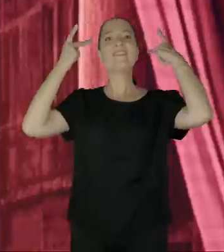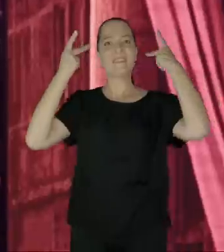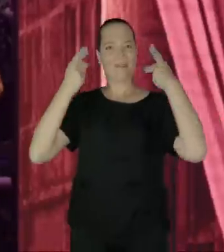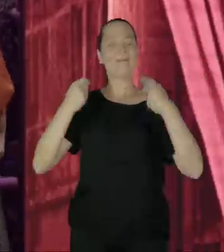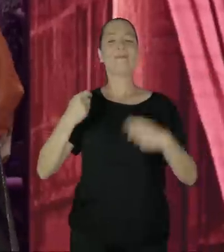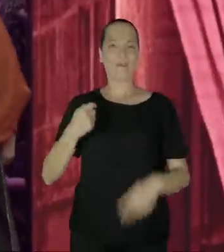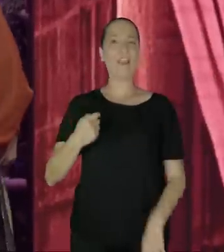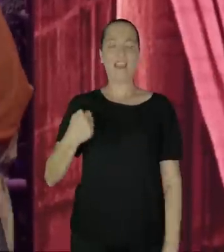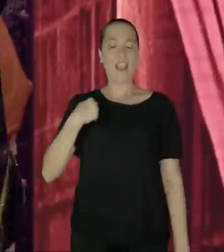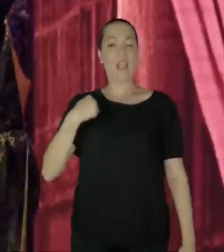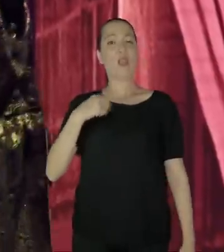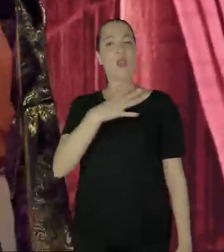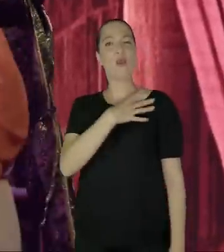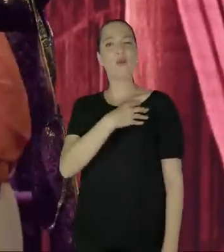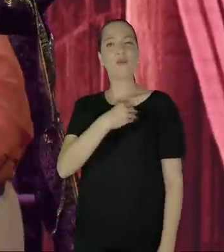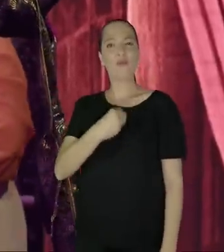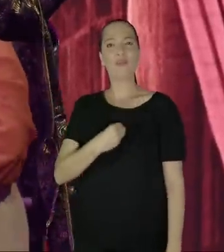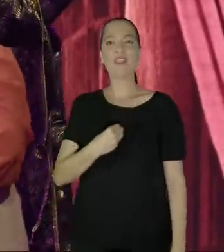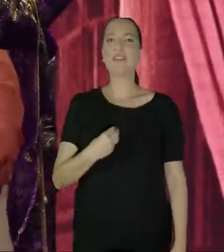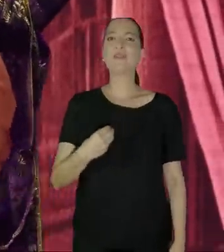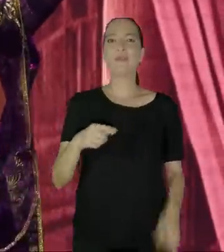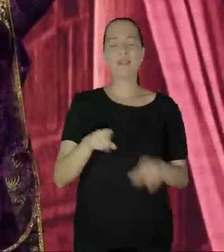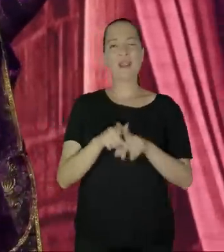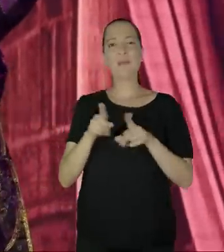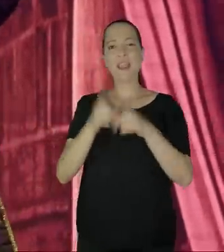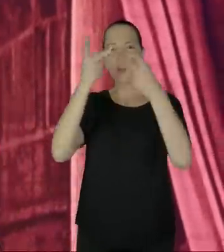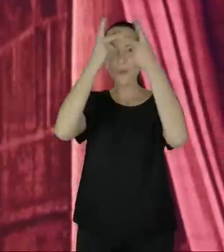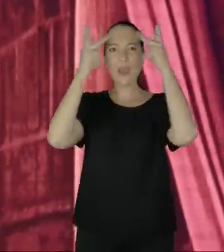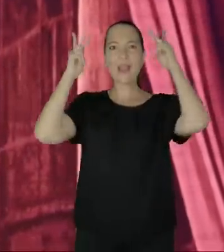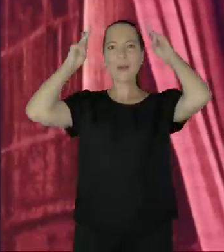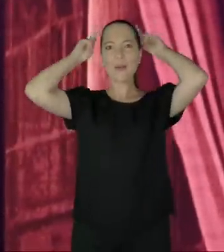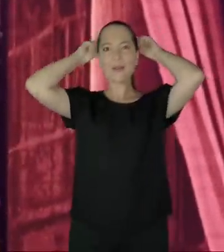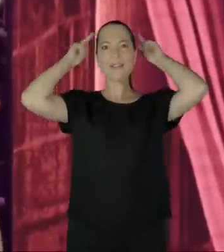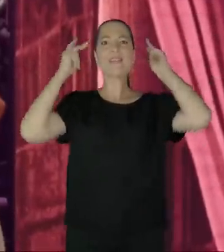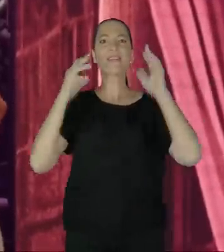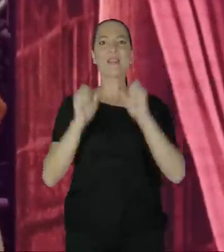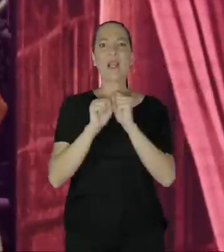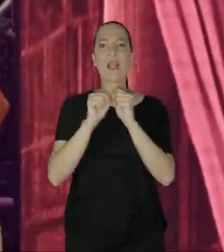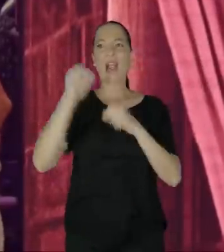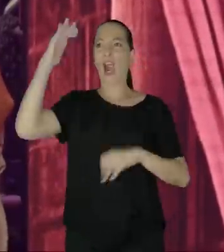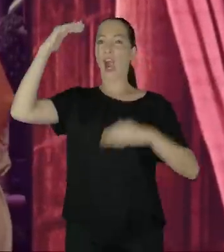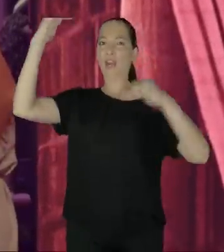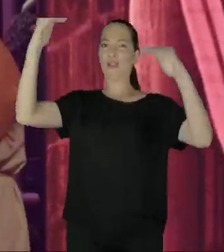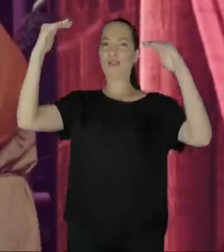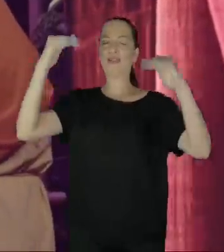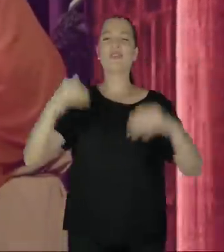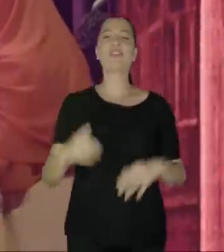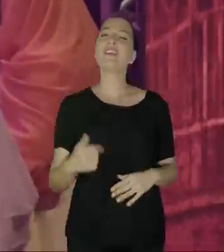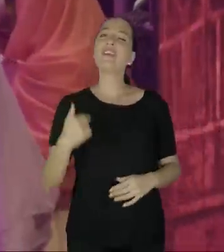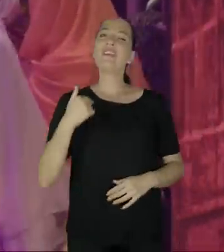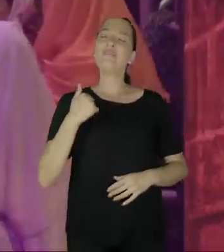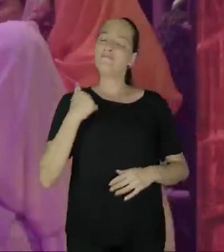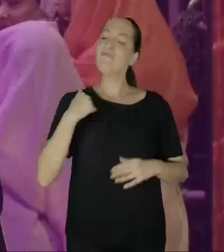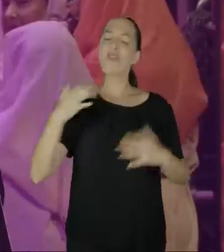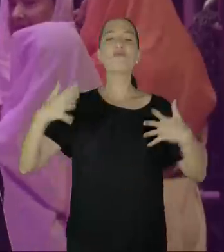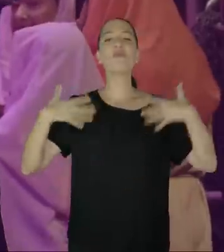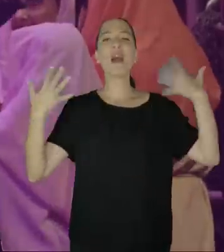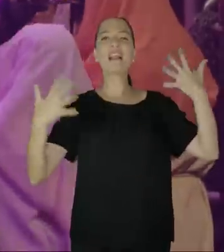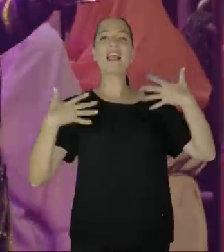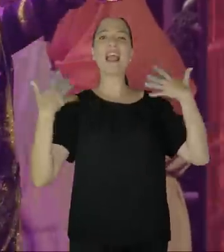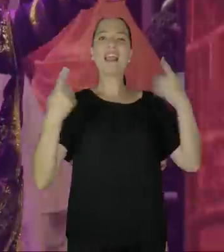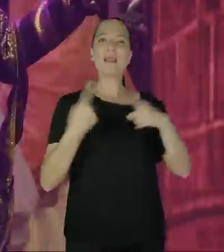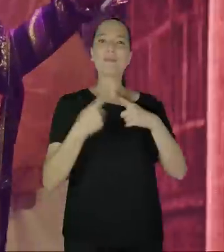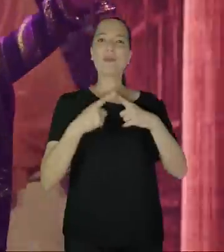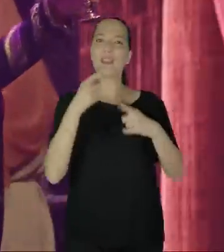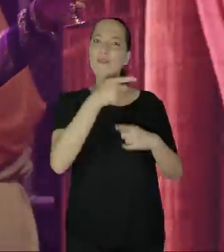Antipas, filho de Herodes o Grande. Tão grande hoje é minha alegria receber em meu